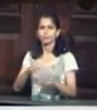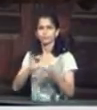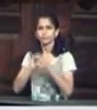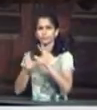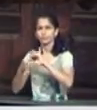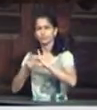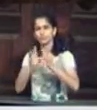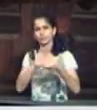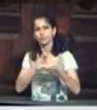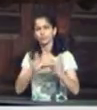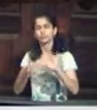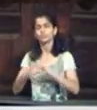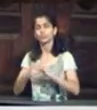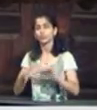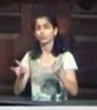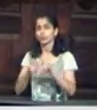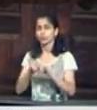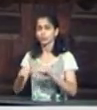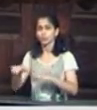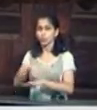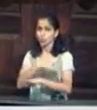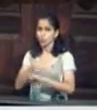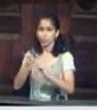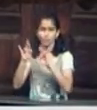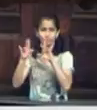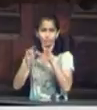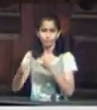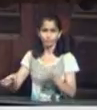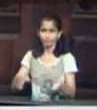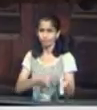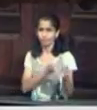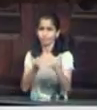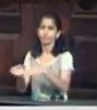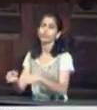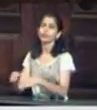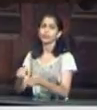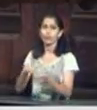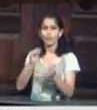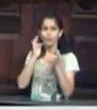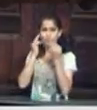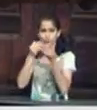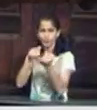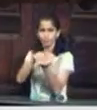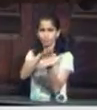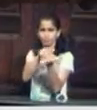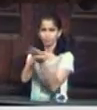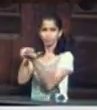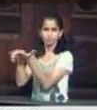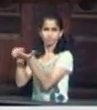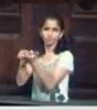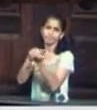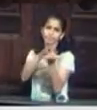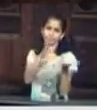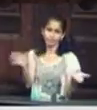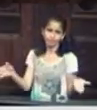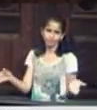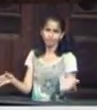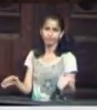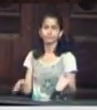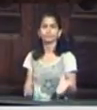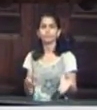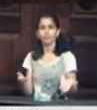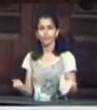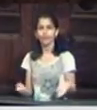vias cortando a cidade e expulsaram milhares de famílias das suas casas. Então,